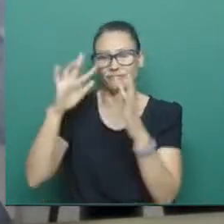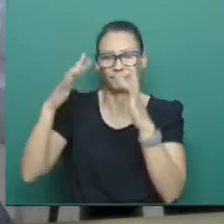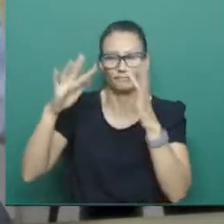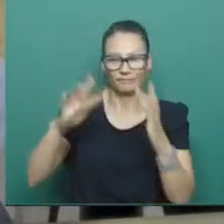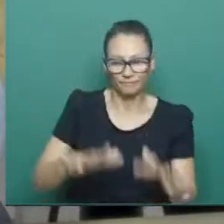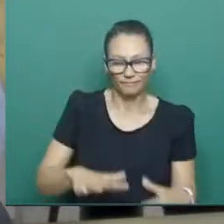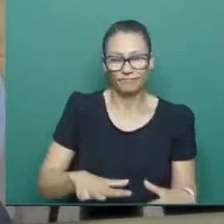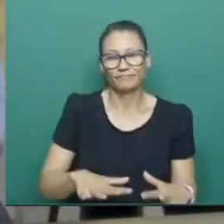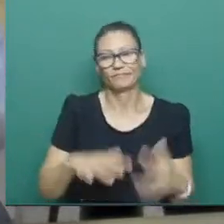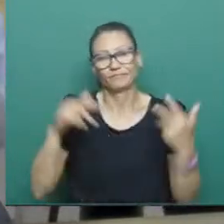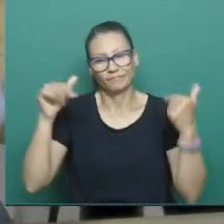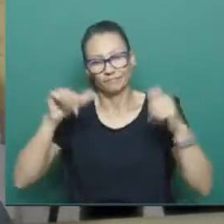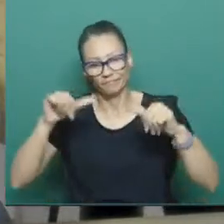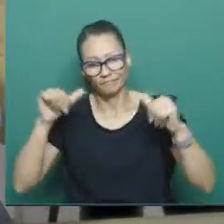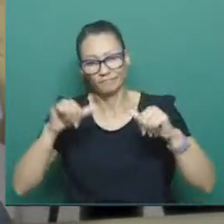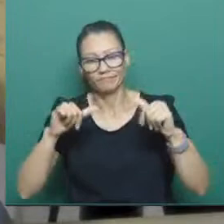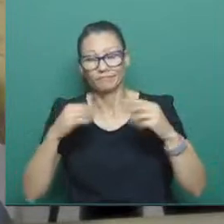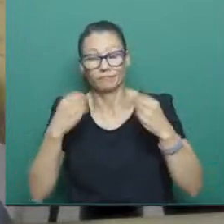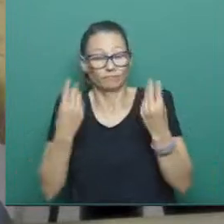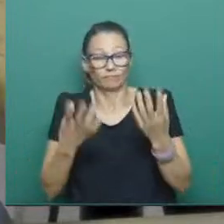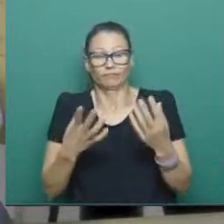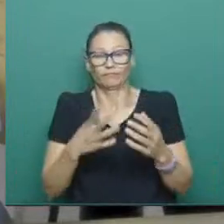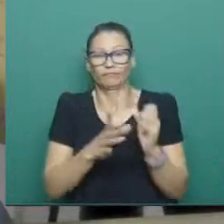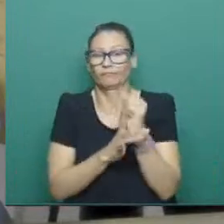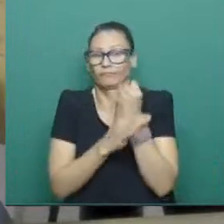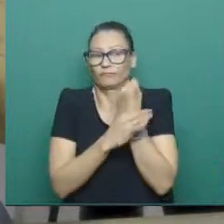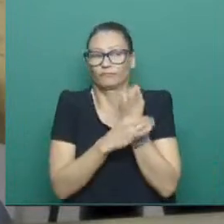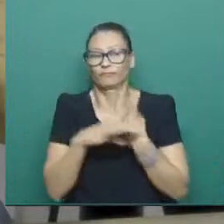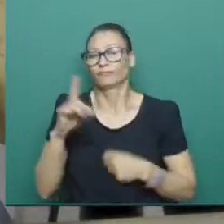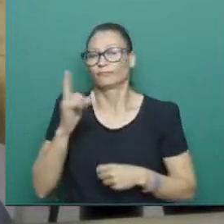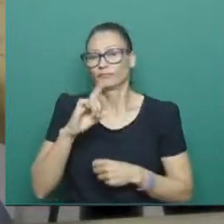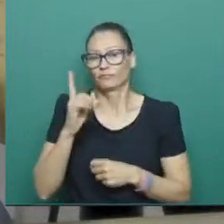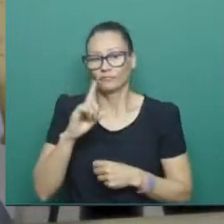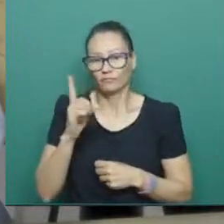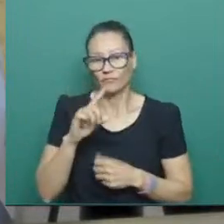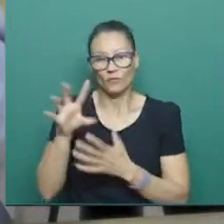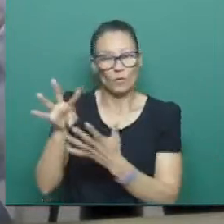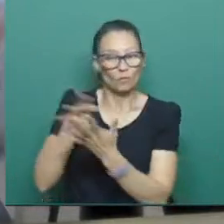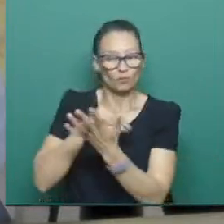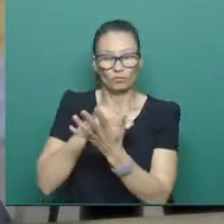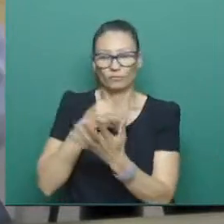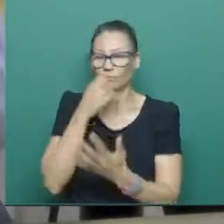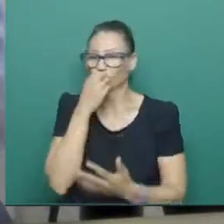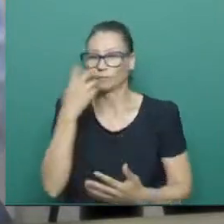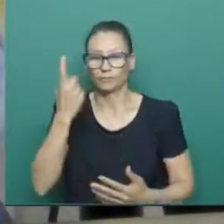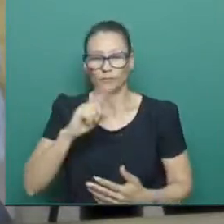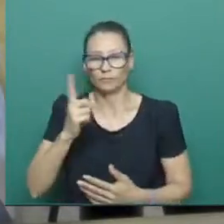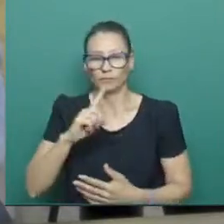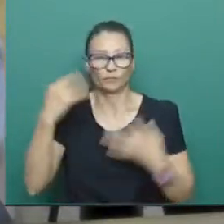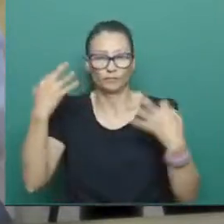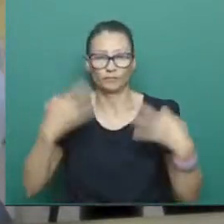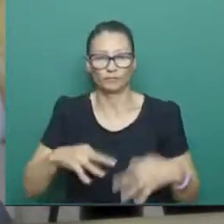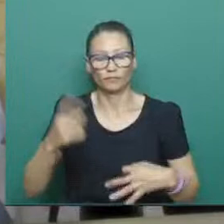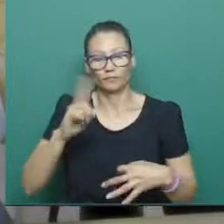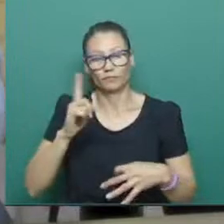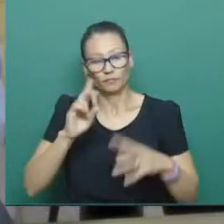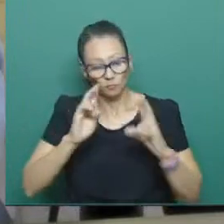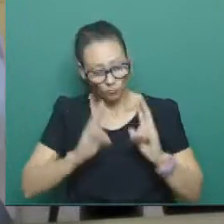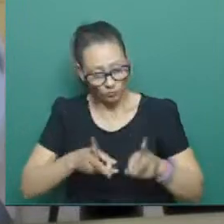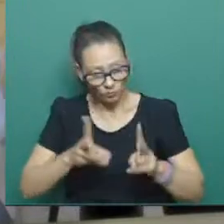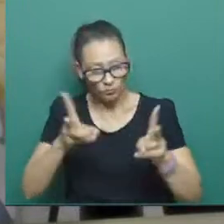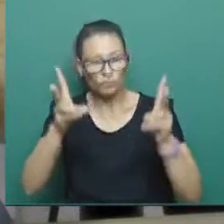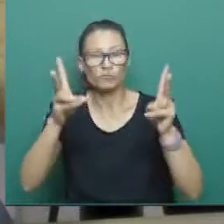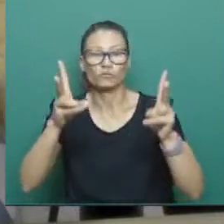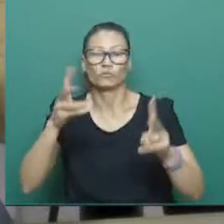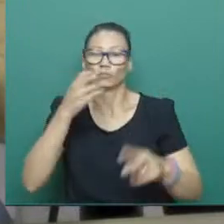que causa inseguranças. Então, esse modelo, ele não é apropriado. O modelo apropriado é o que tem a continuidade, porque a continuidade